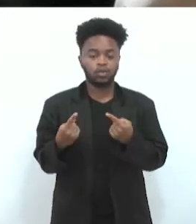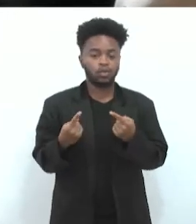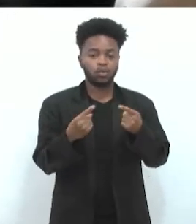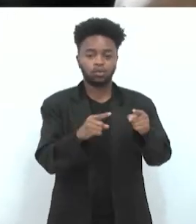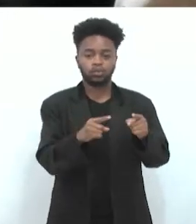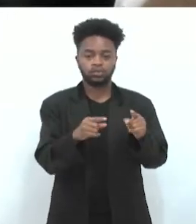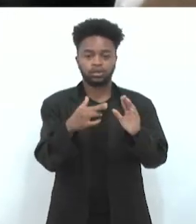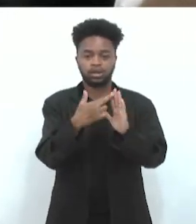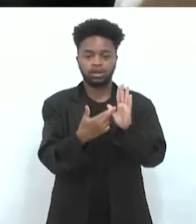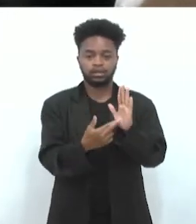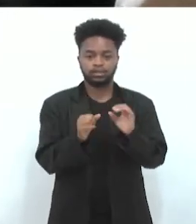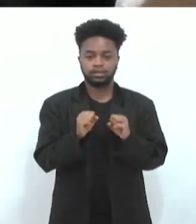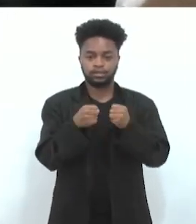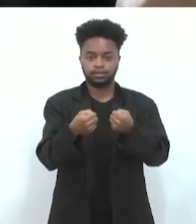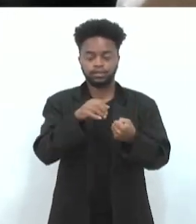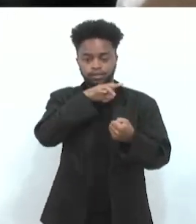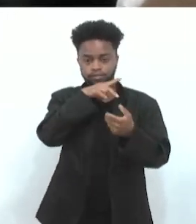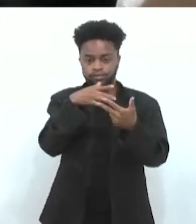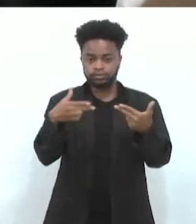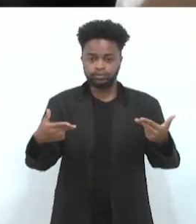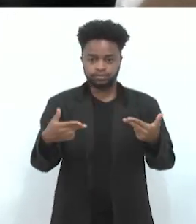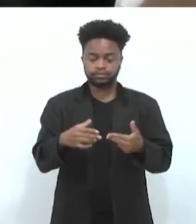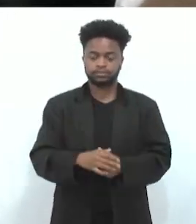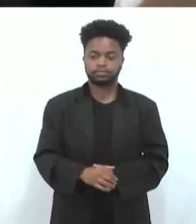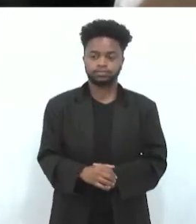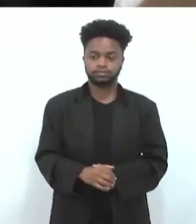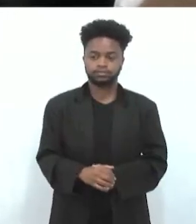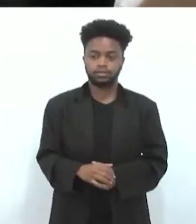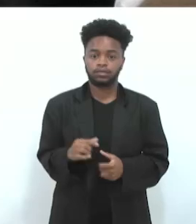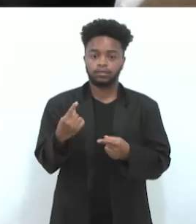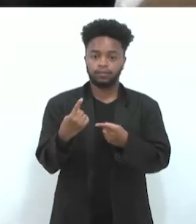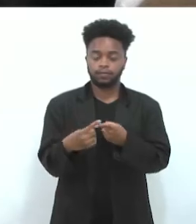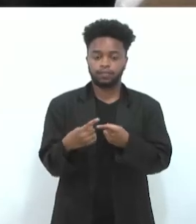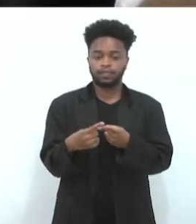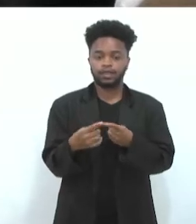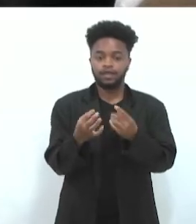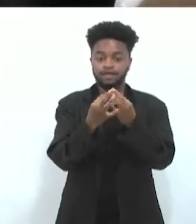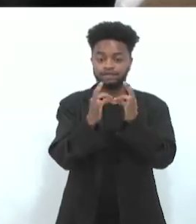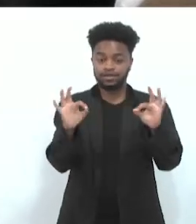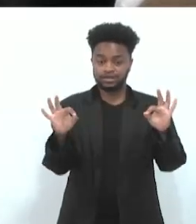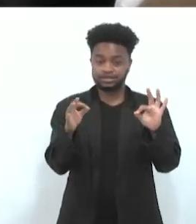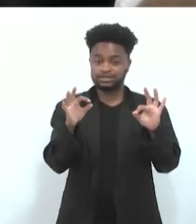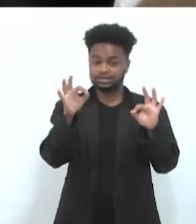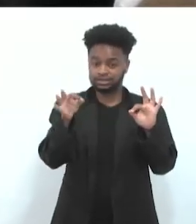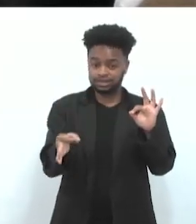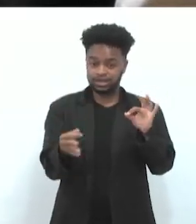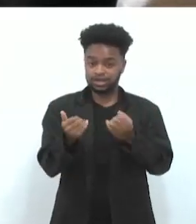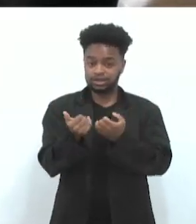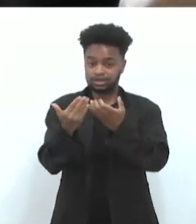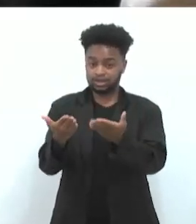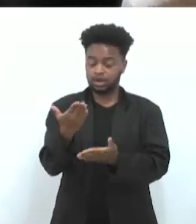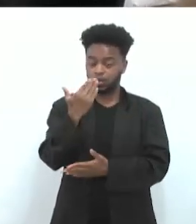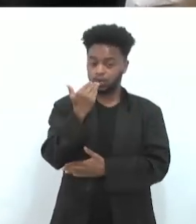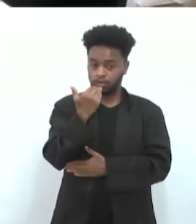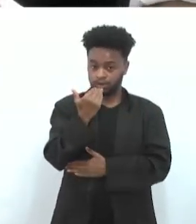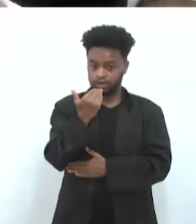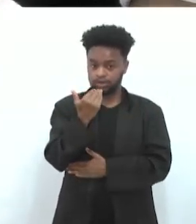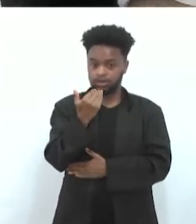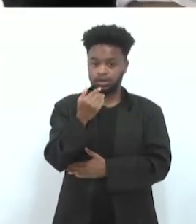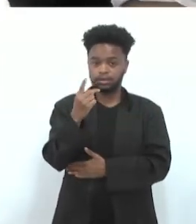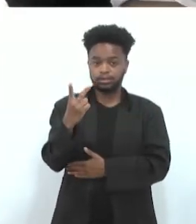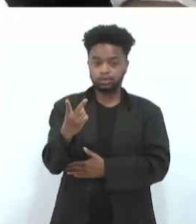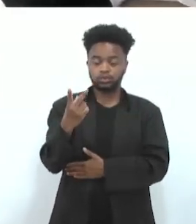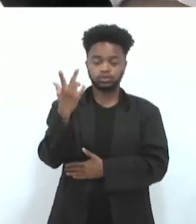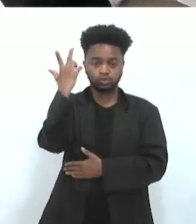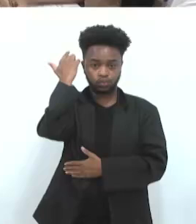Animal. Então, matar é uma coisa 2 coelhos... romântica. A expressão correta é alimentar 2 coelhos com uma cenoura